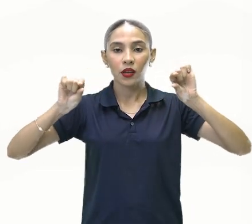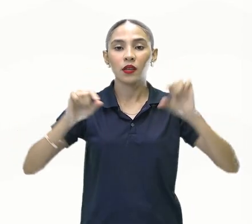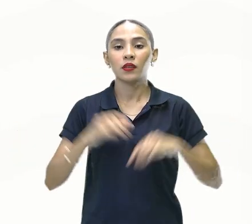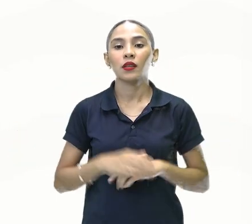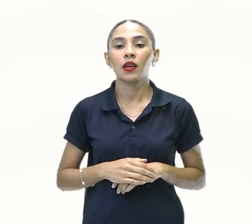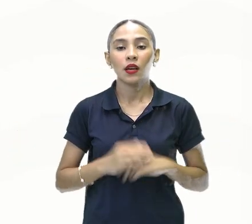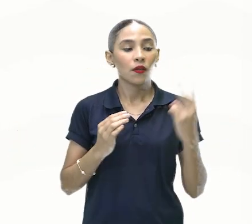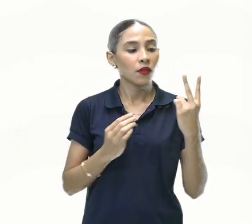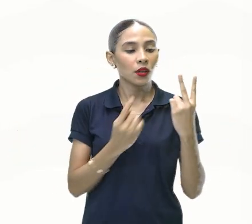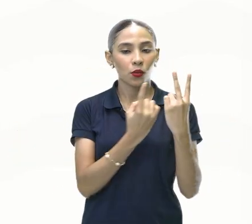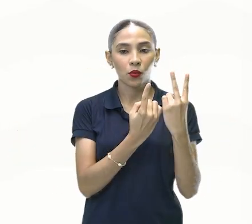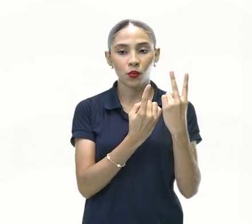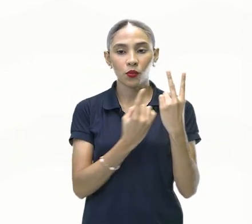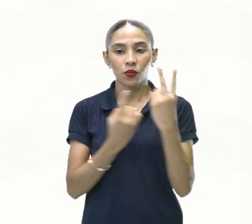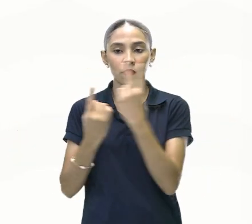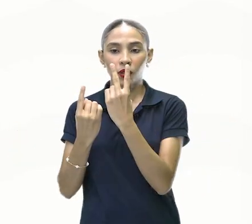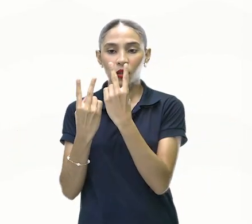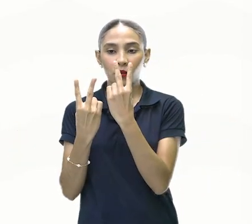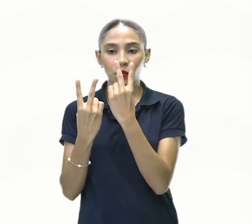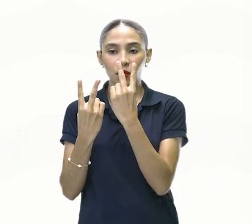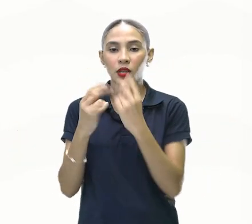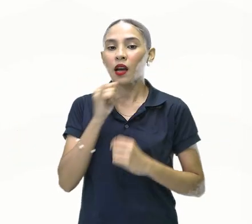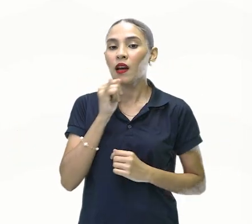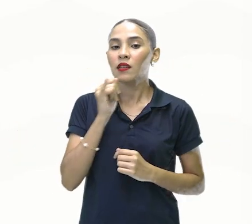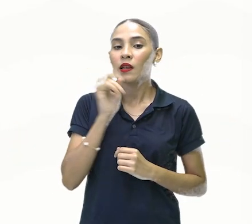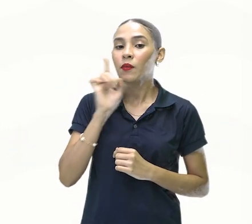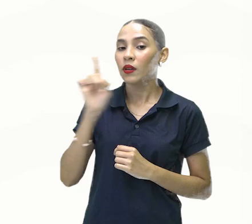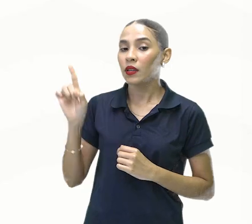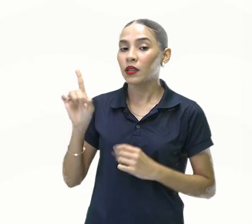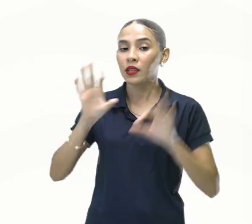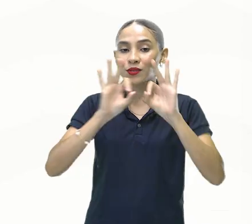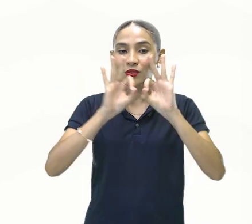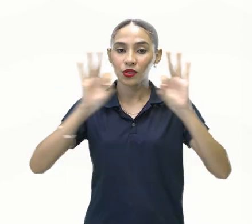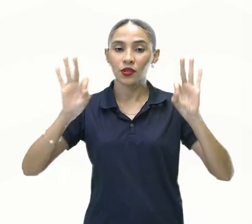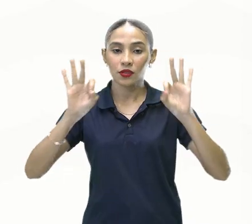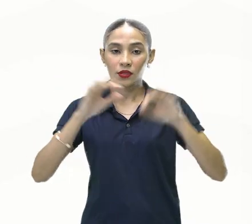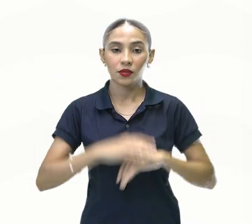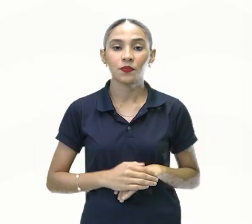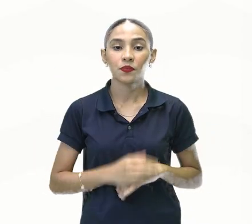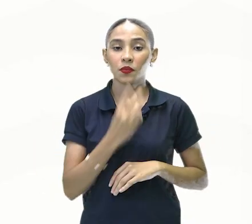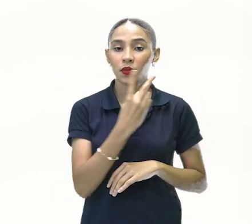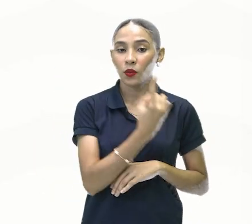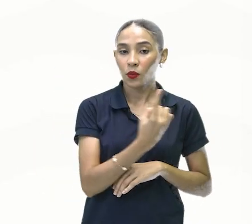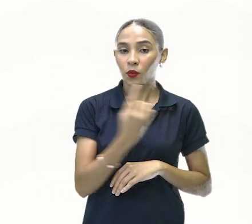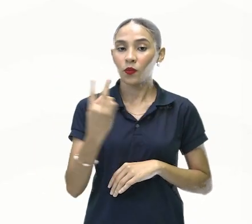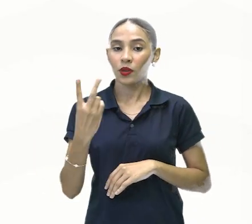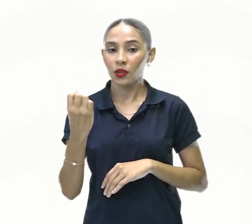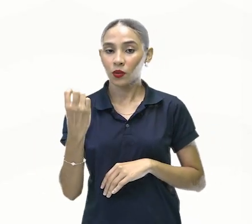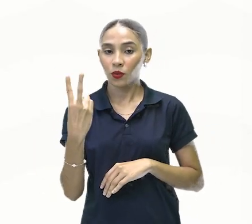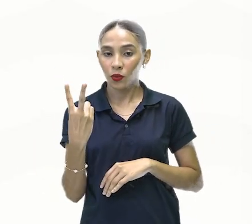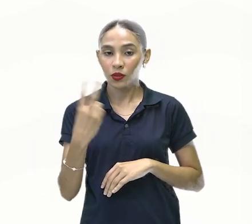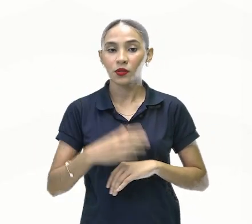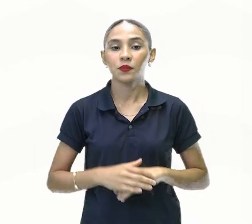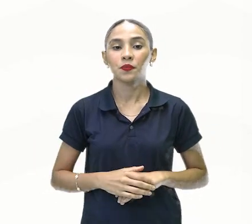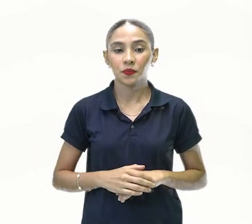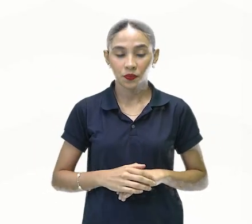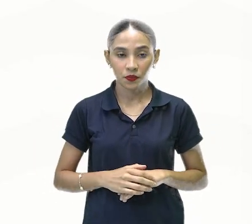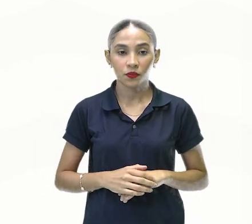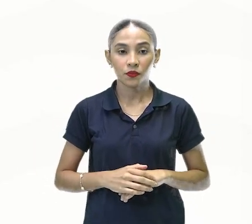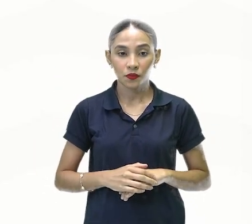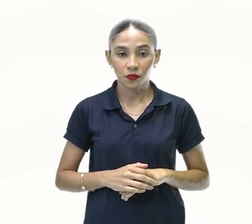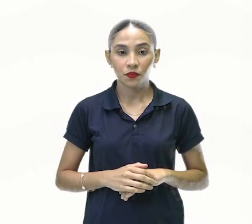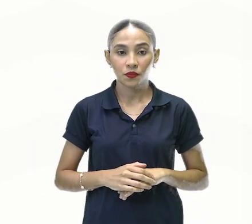distância entre V1 e V2, a distância entre os vértices, né, essa distância aqui, ó, V1 e V2 entre os